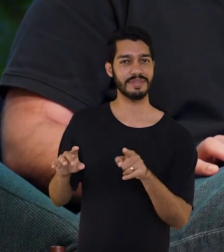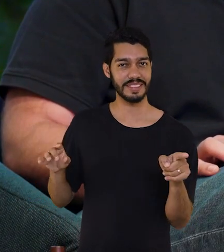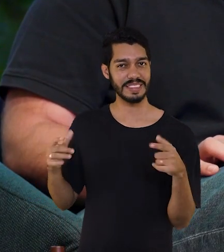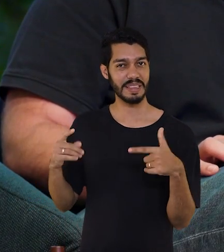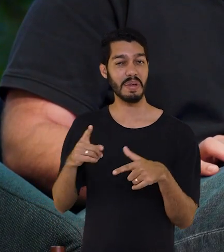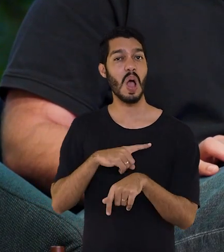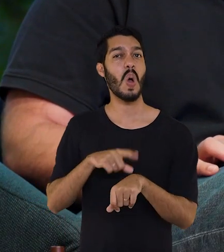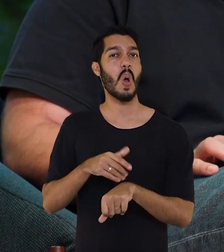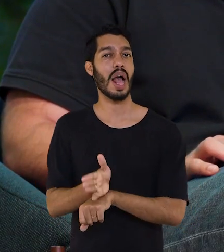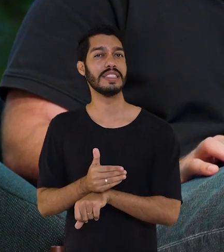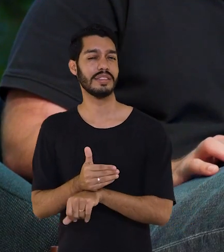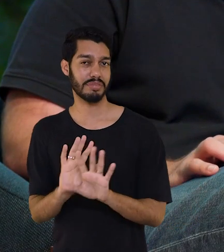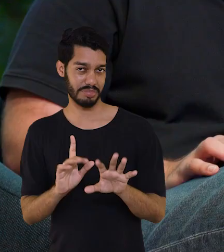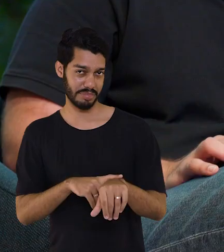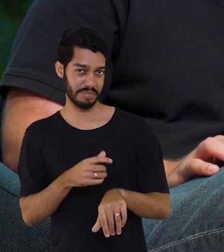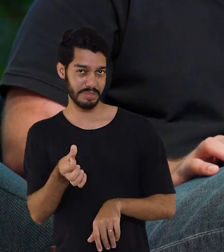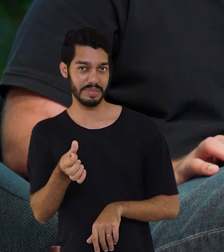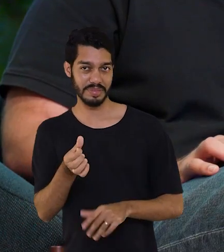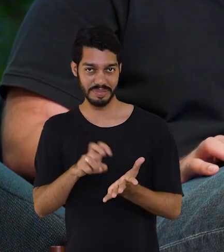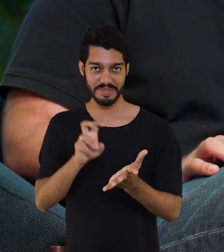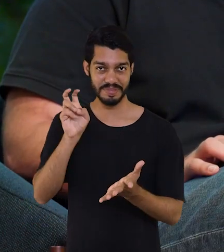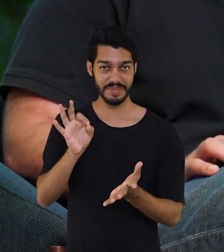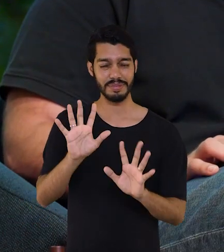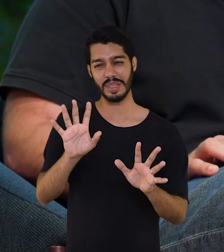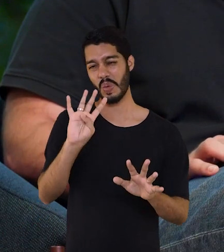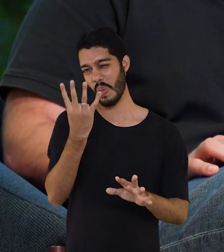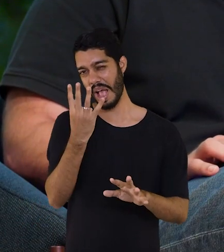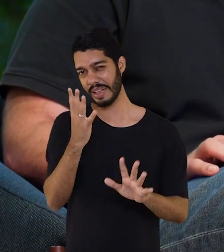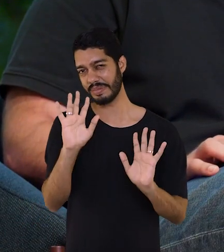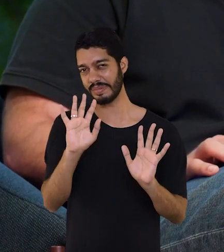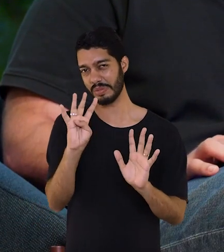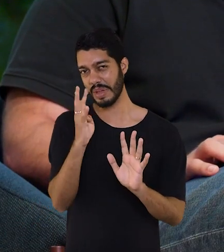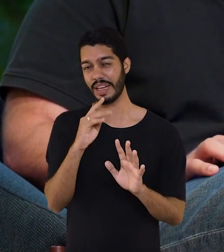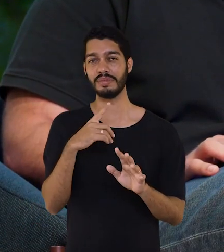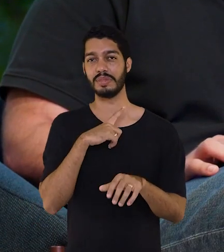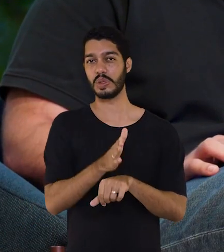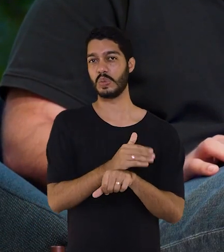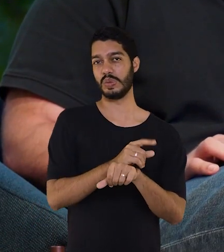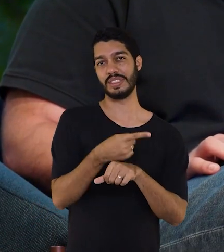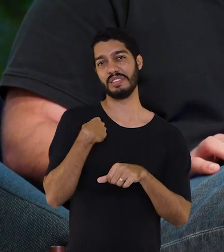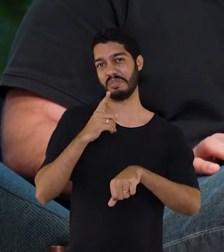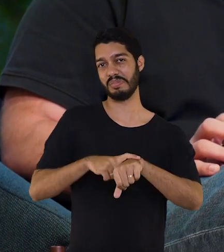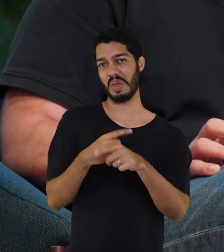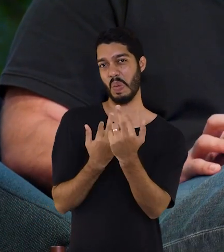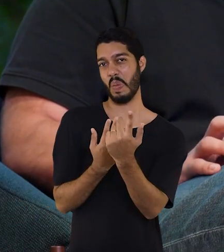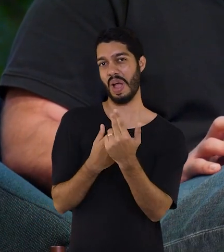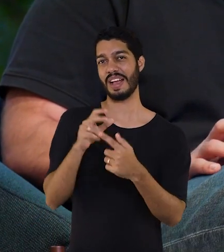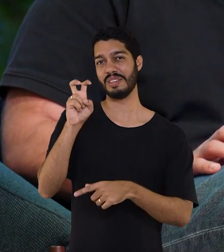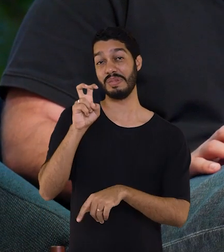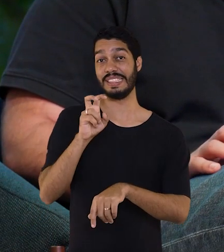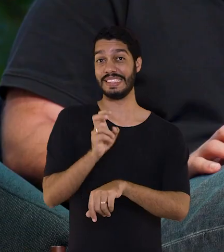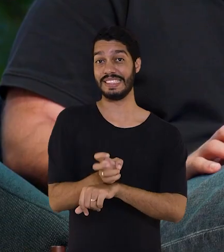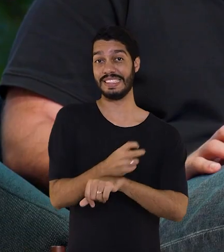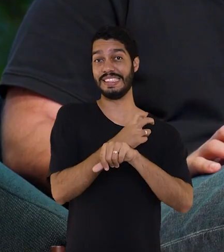que hora vocês acordam aqui? Só tem galera trabalhadora. Aqui vocês acordam às 6 horas da manhã, 4 horas para se arrumar para ir para o trabalho. Estou